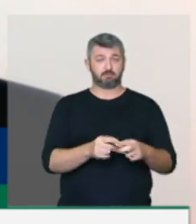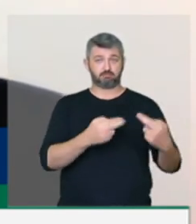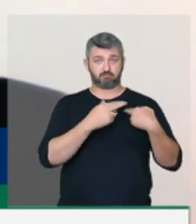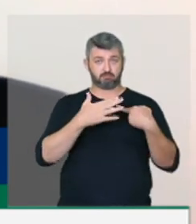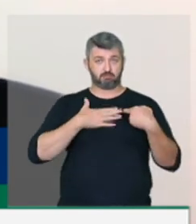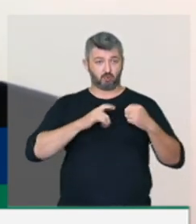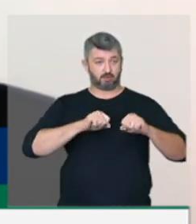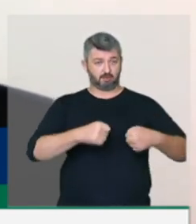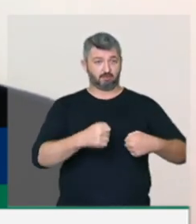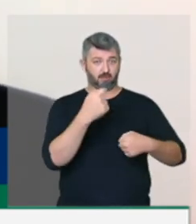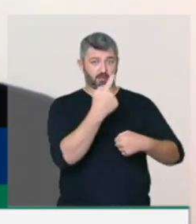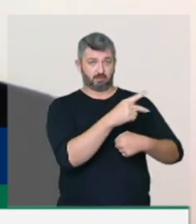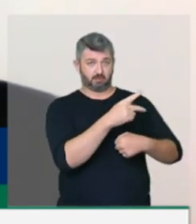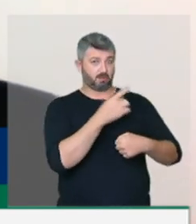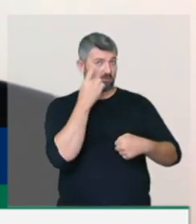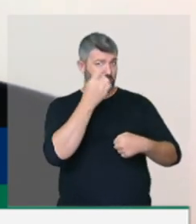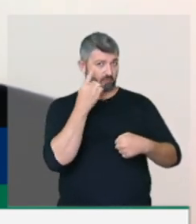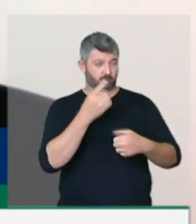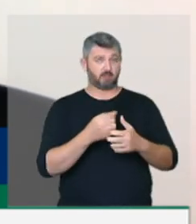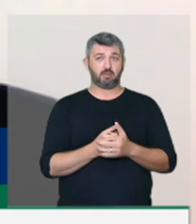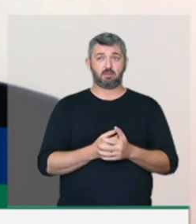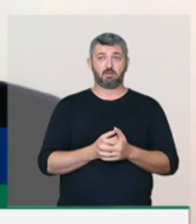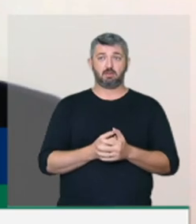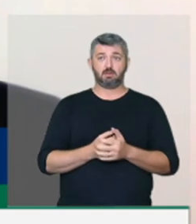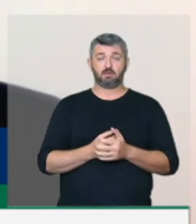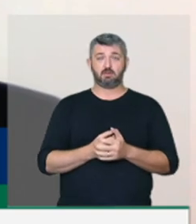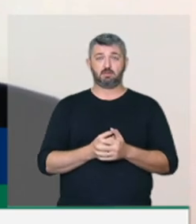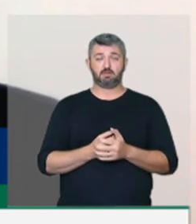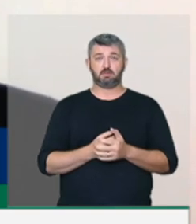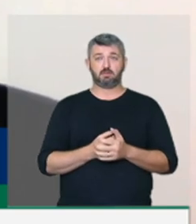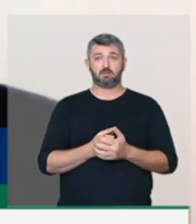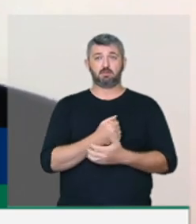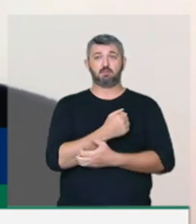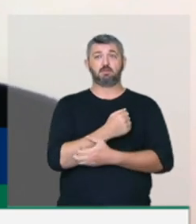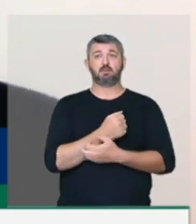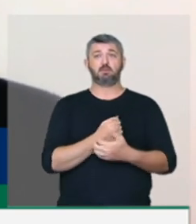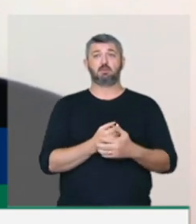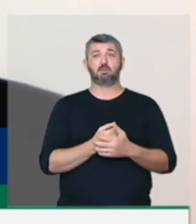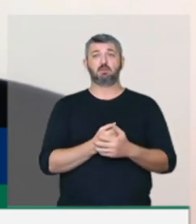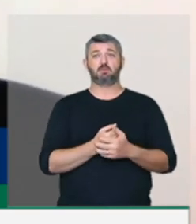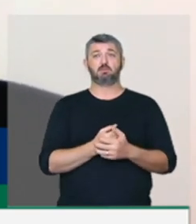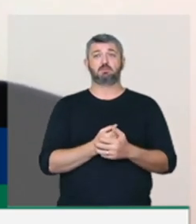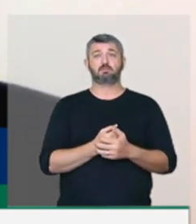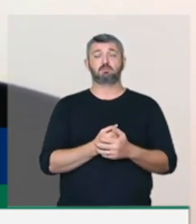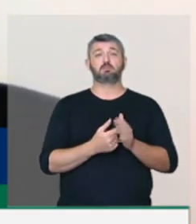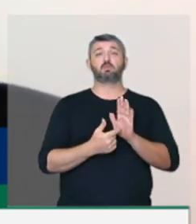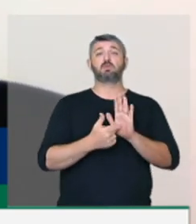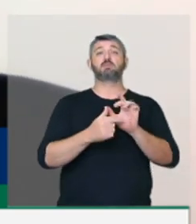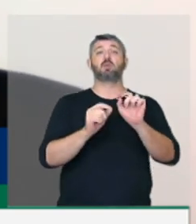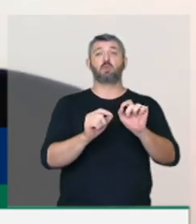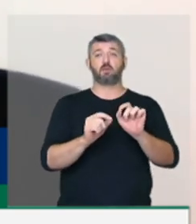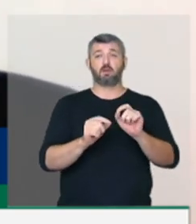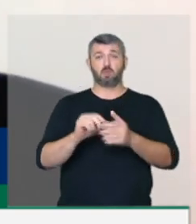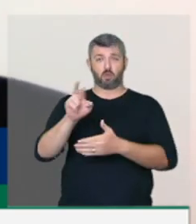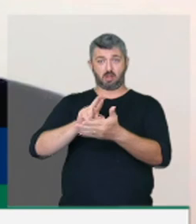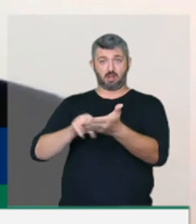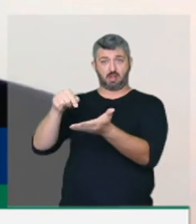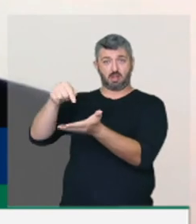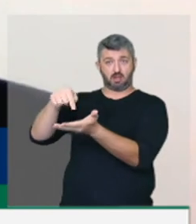enquanto defesa do nobre parlamentar, senhor deputado federal Daniel Silveira, trazer que esse